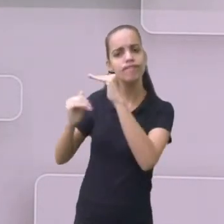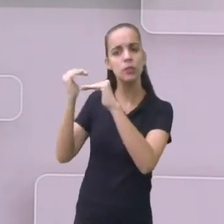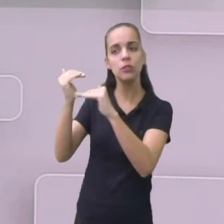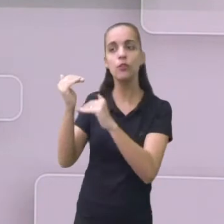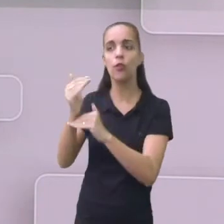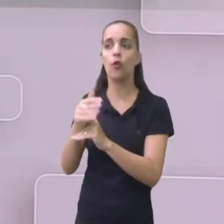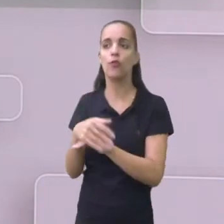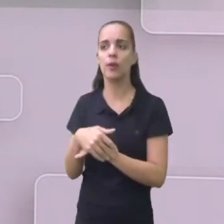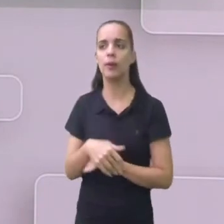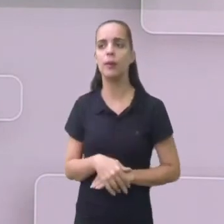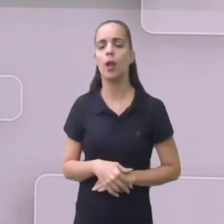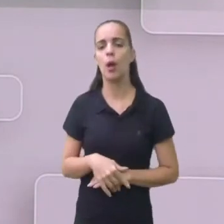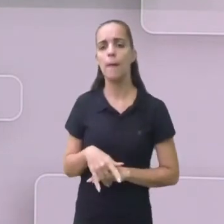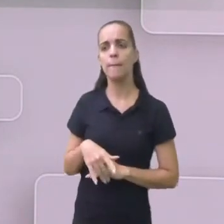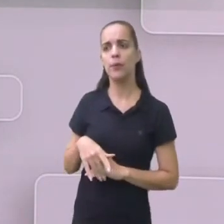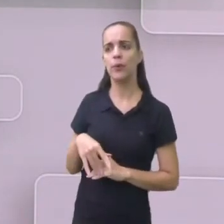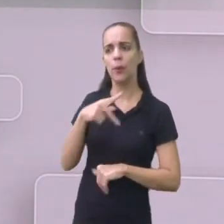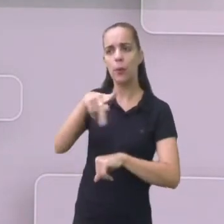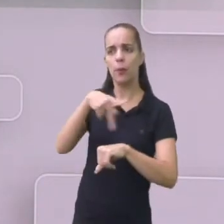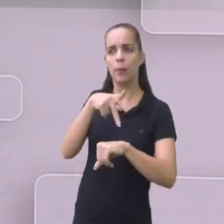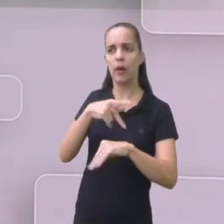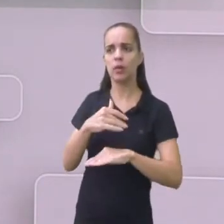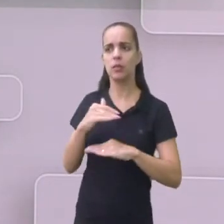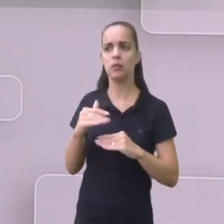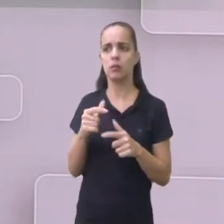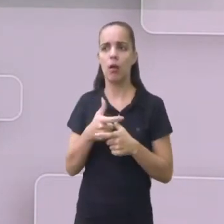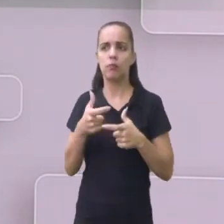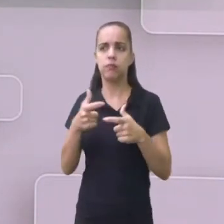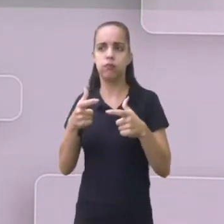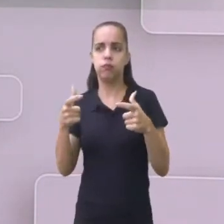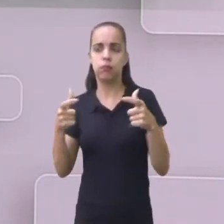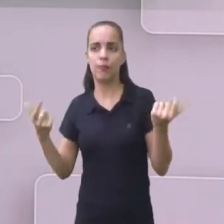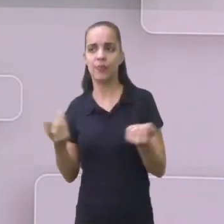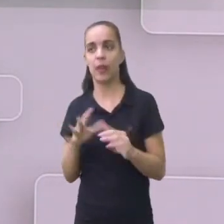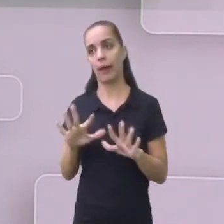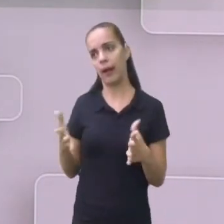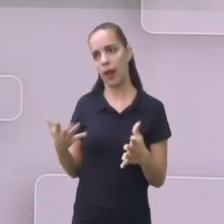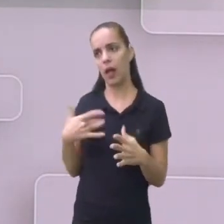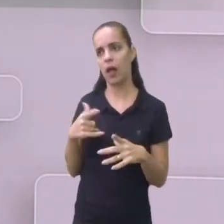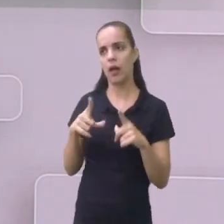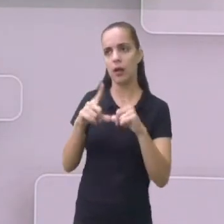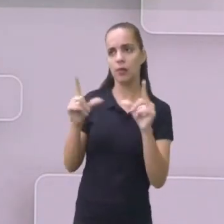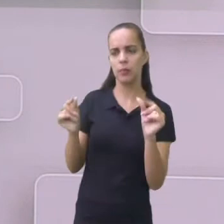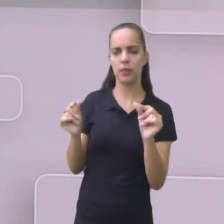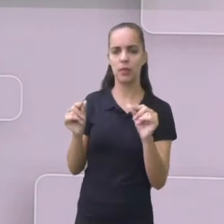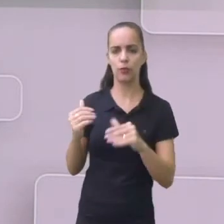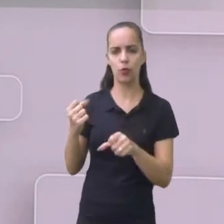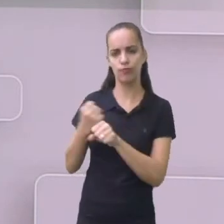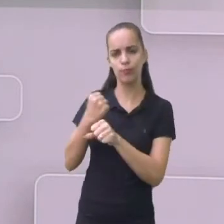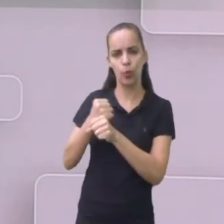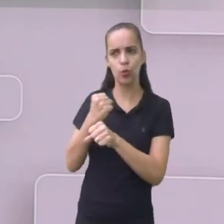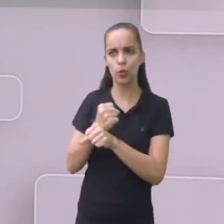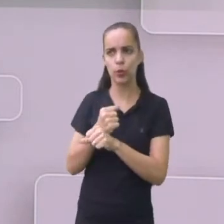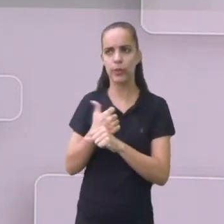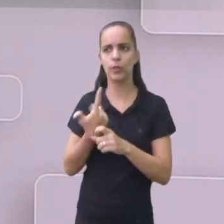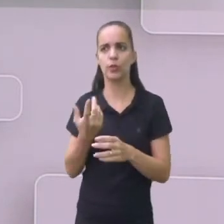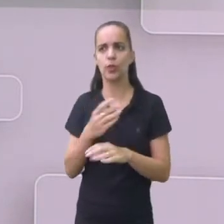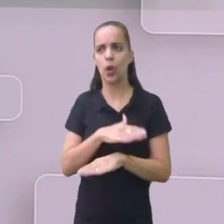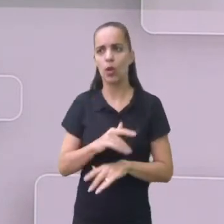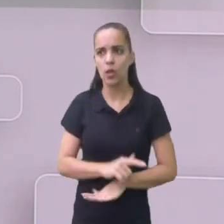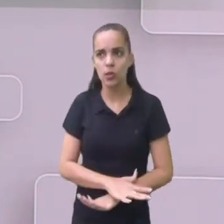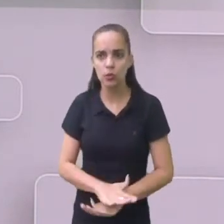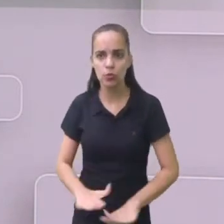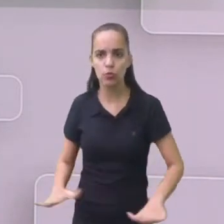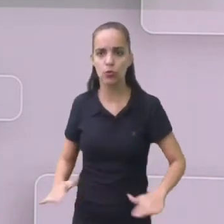ela começou a ser pensada. É claro que Brasília, ela foi tirada do zero, então várias situações